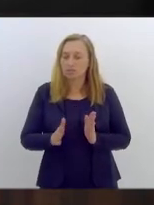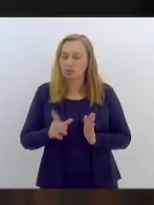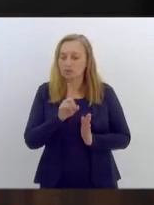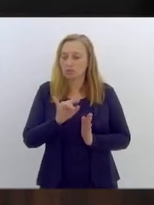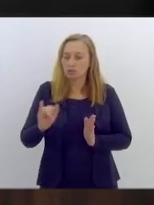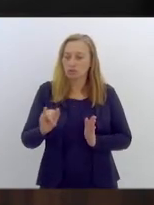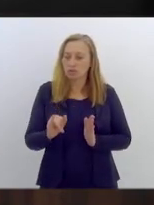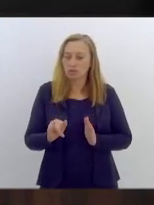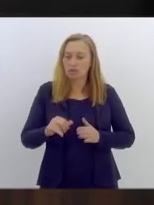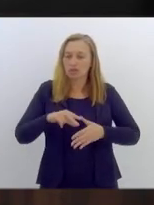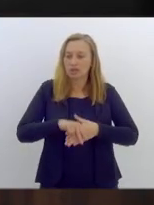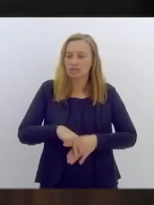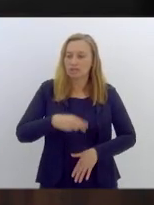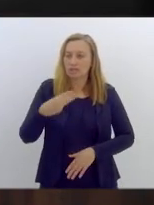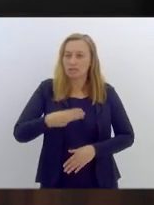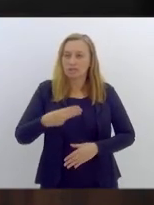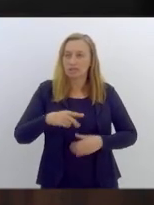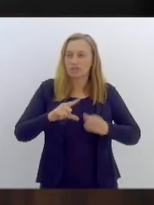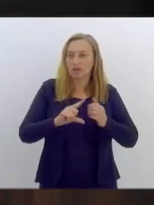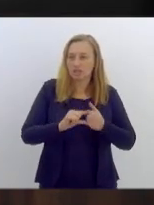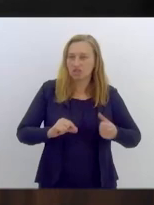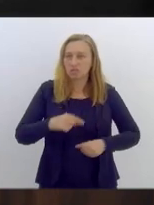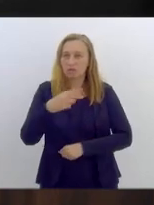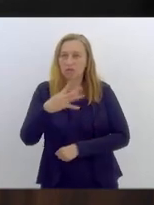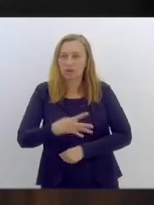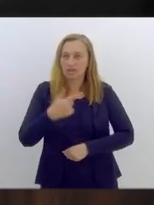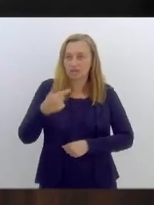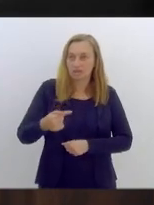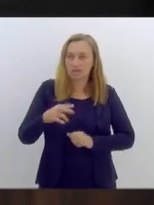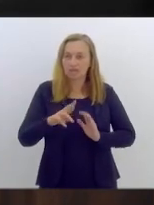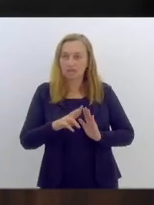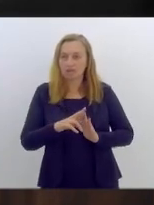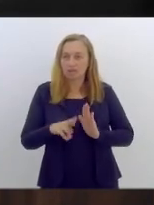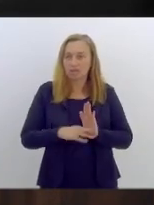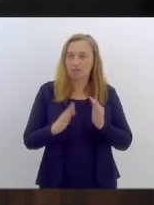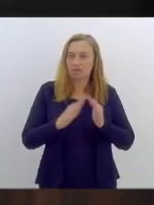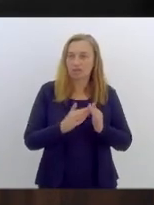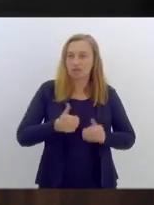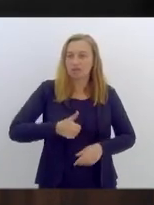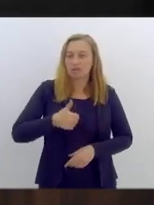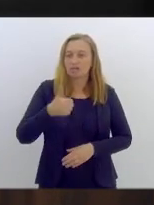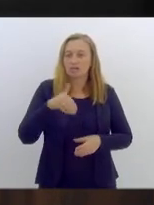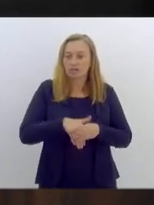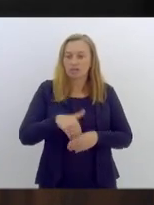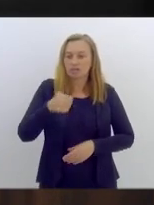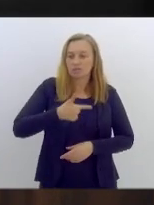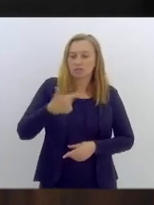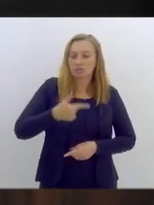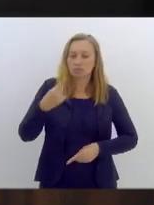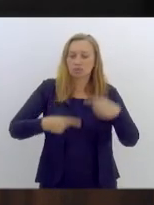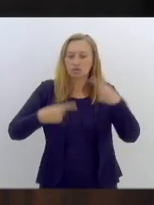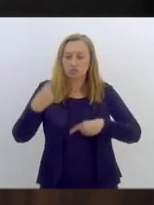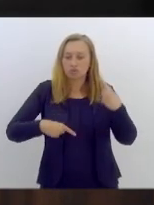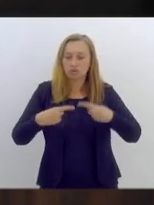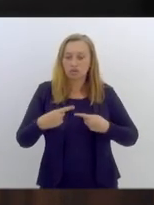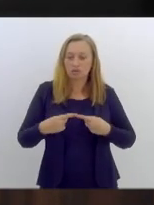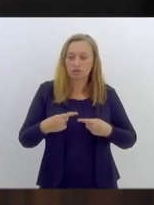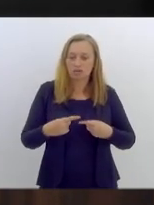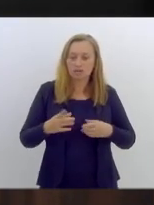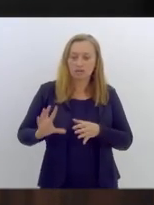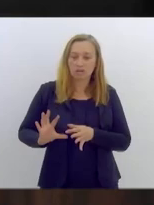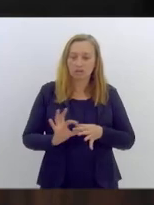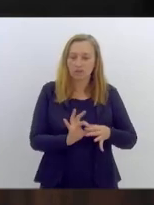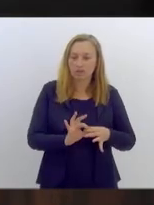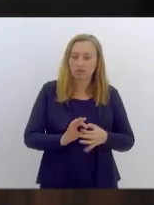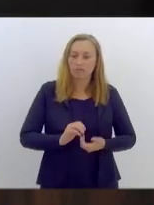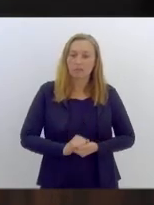com o inciso 3º do artigo 47 do Regimento Interno, em tramitação ordinária, em votação em segunda discussão, redação do vencido assim